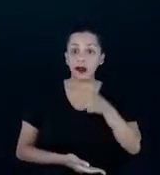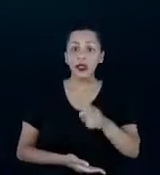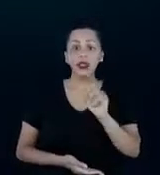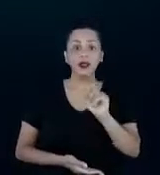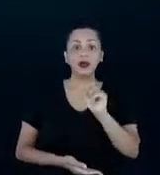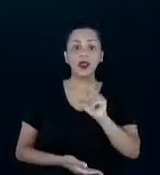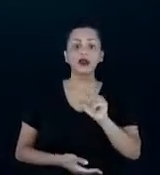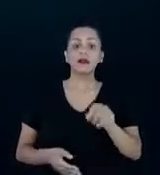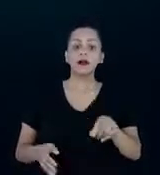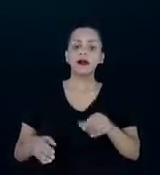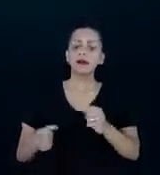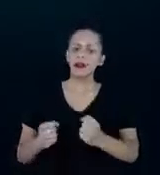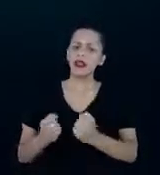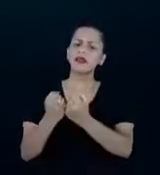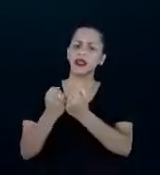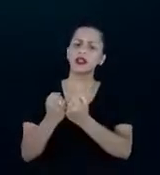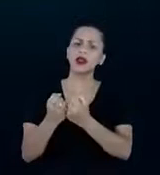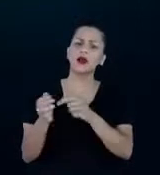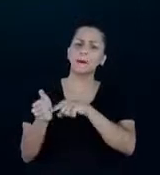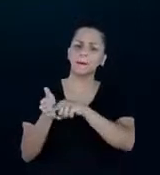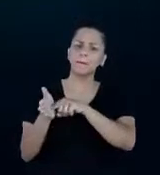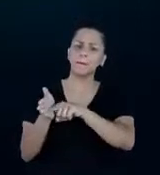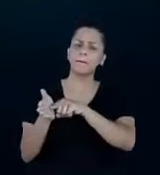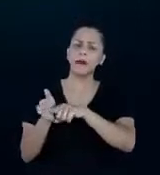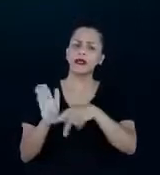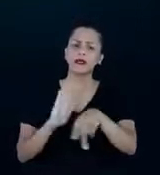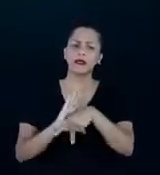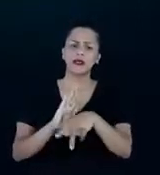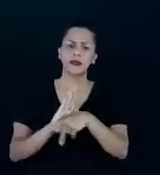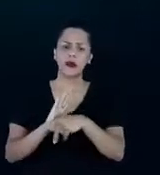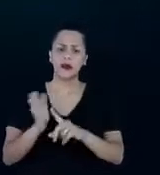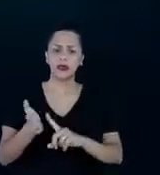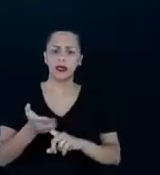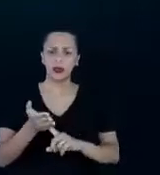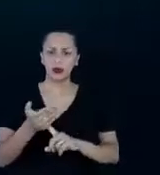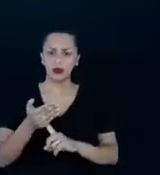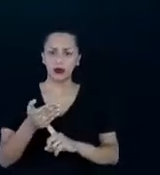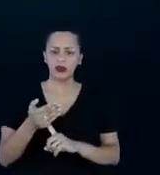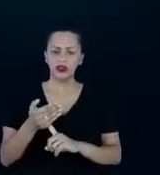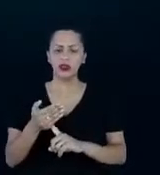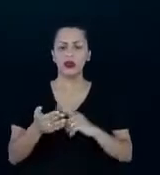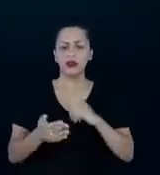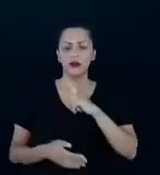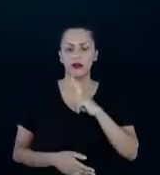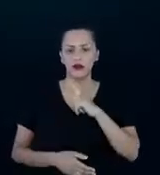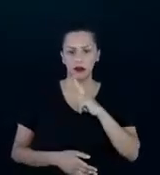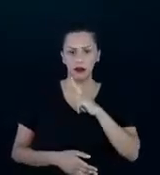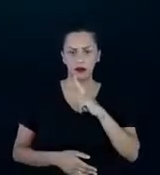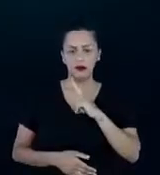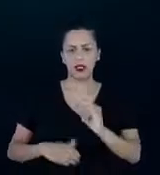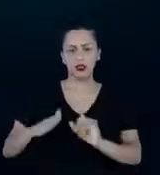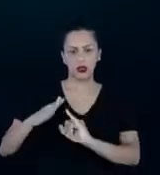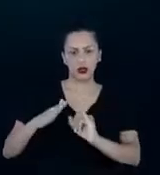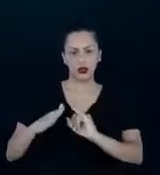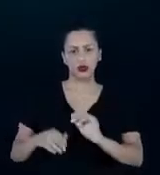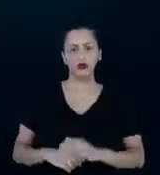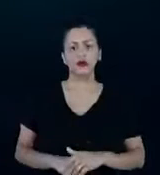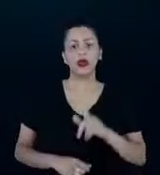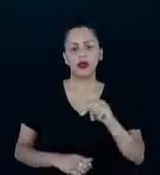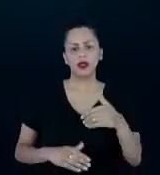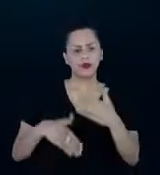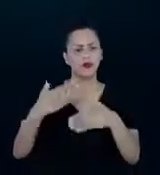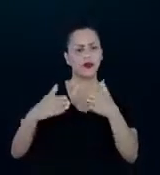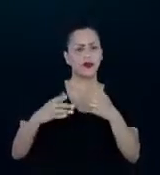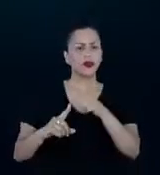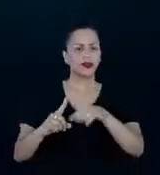pesquisa tecnológica, né, para os nossos institutos. E, sem dúvida, isso visando o desenvolvimento socioeconômico